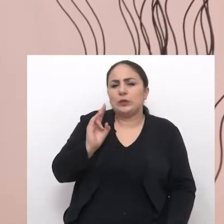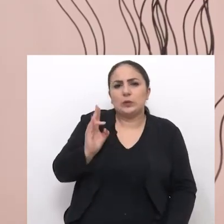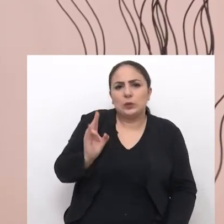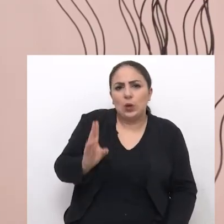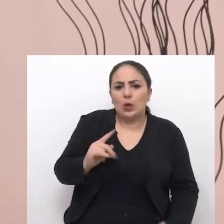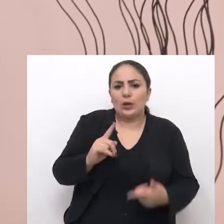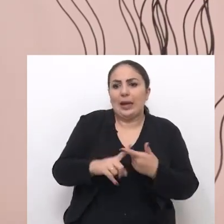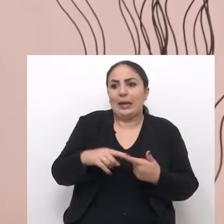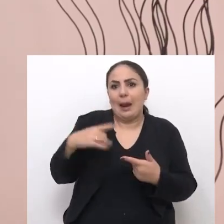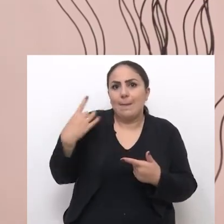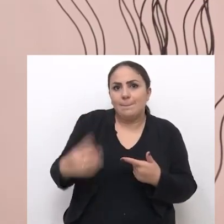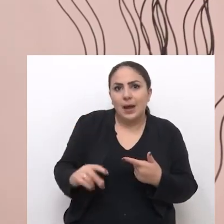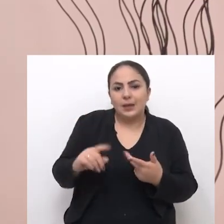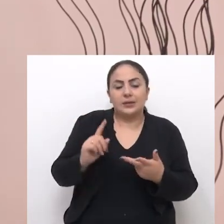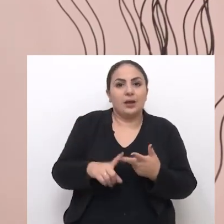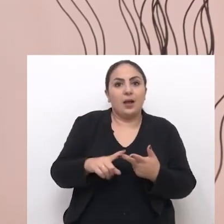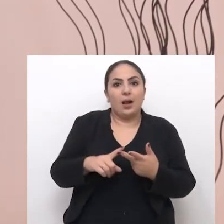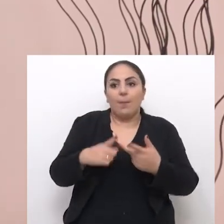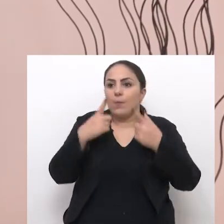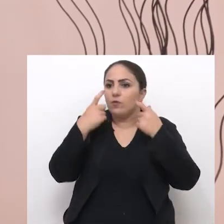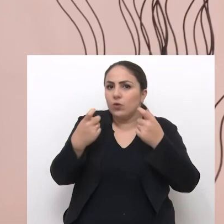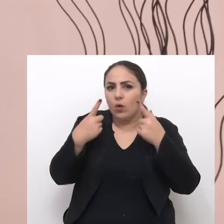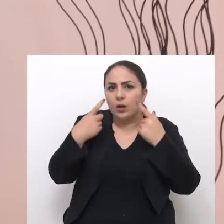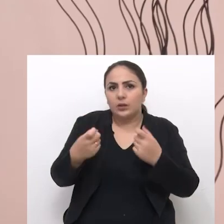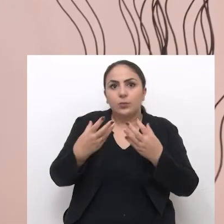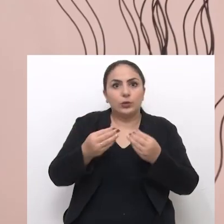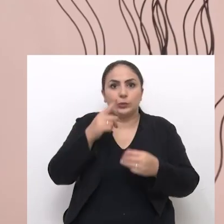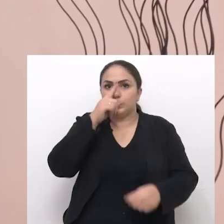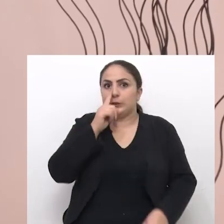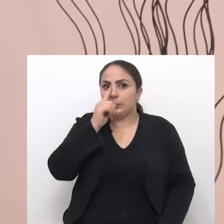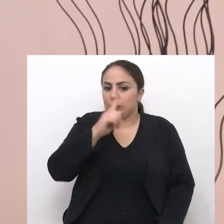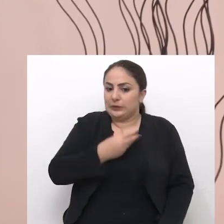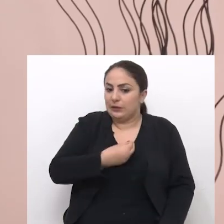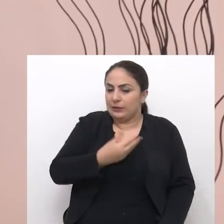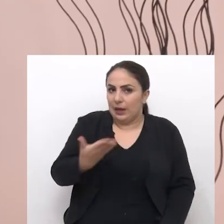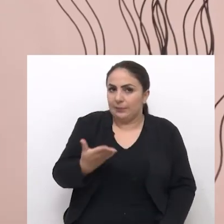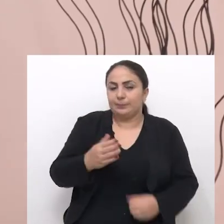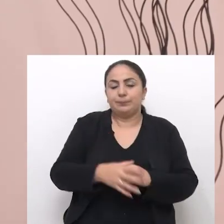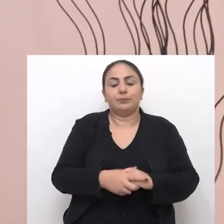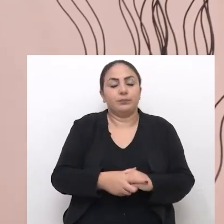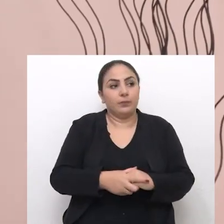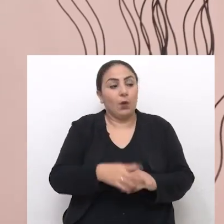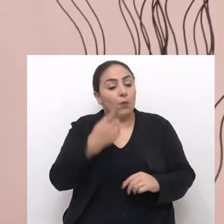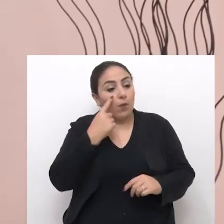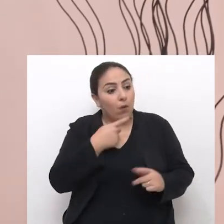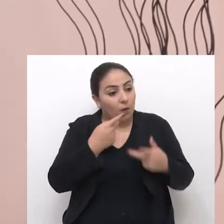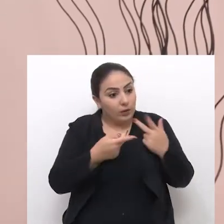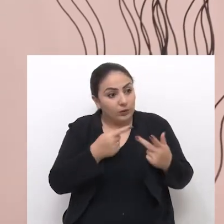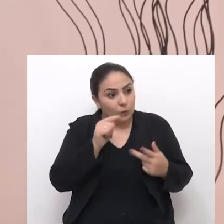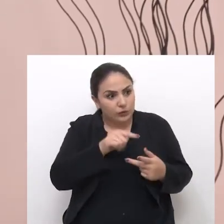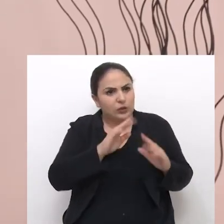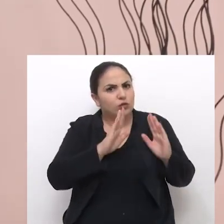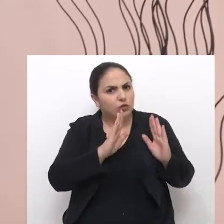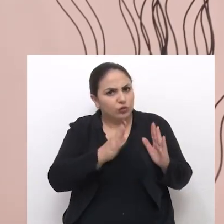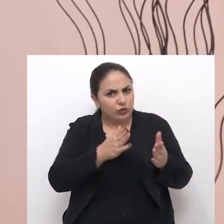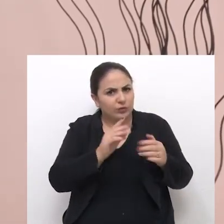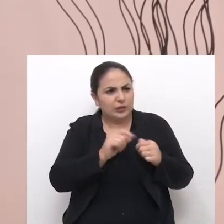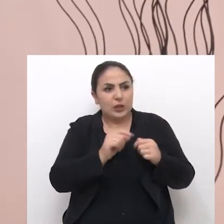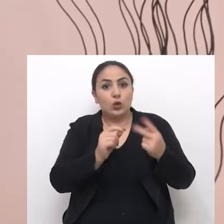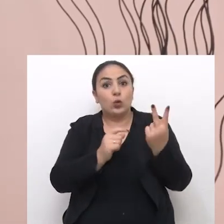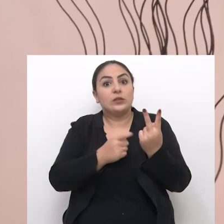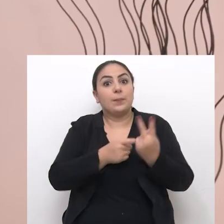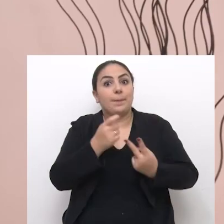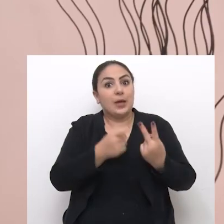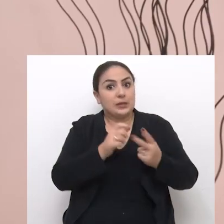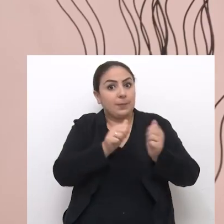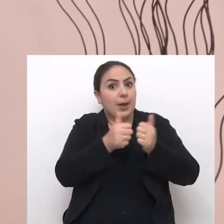usa drogas, ele bate, ele é muito violento, é muito perigoso ela estar lá. Eu disse, olha, e você já faziam 2